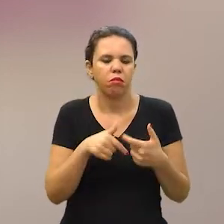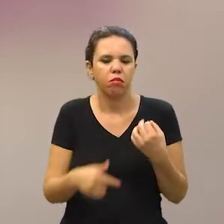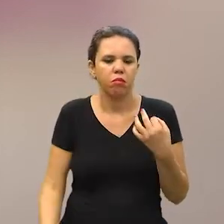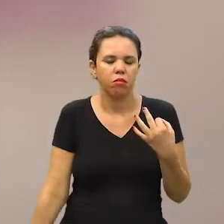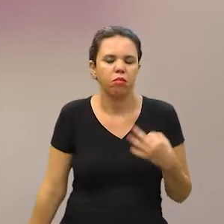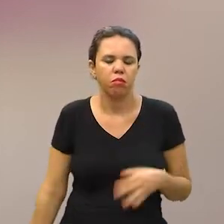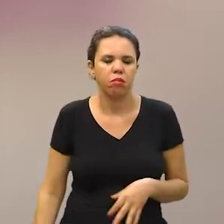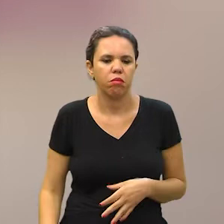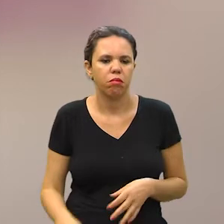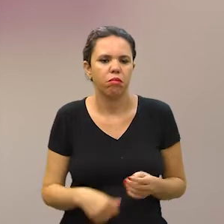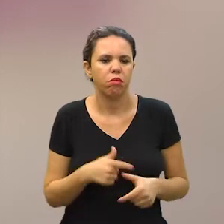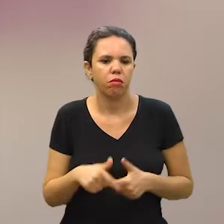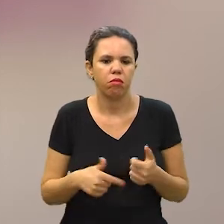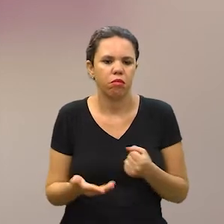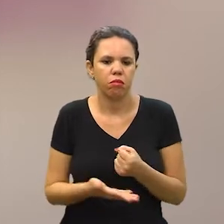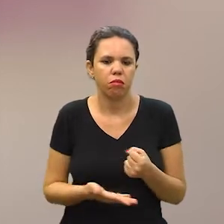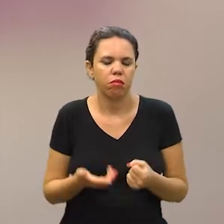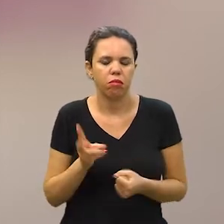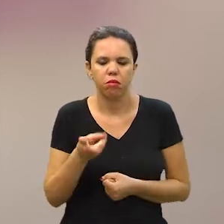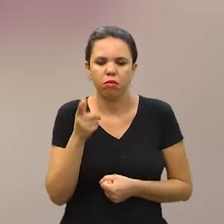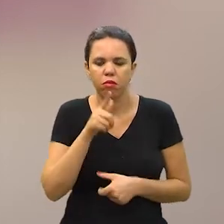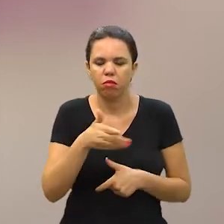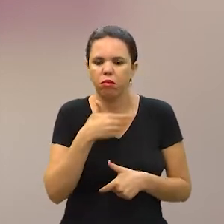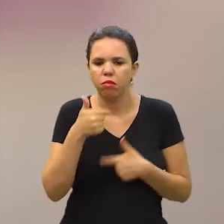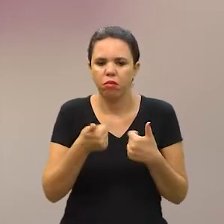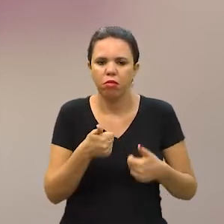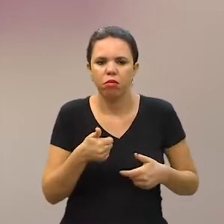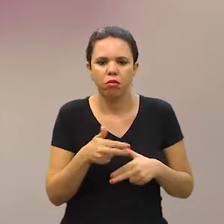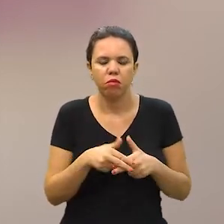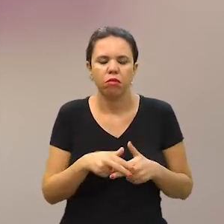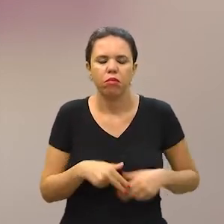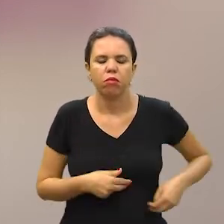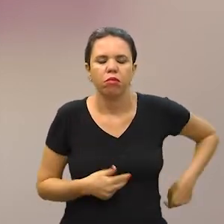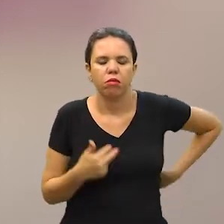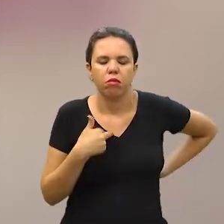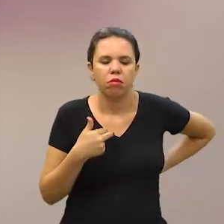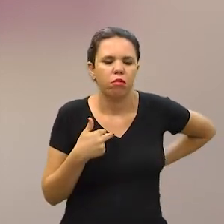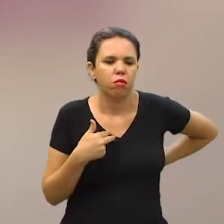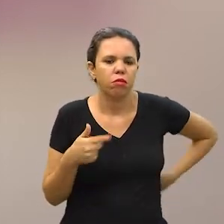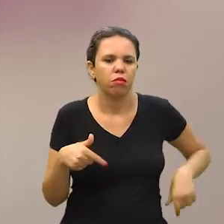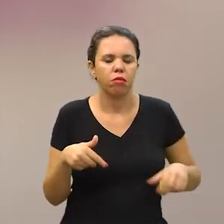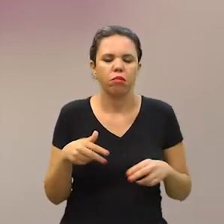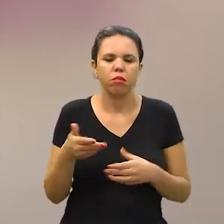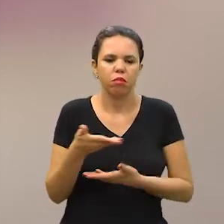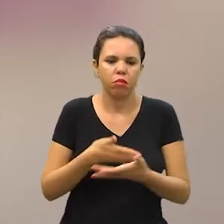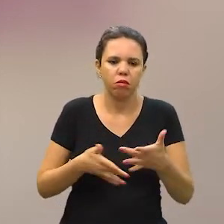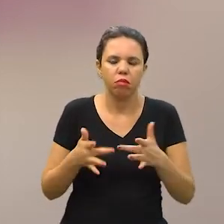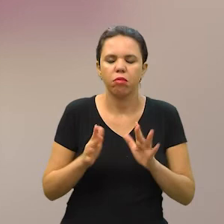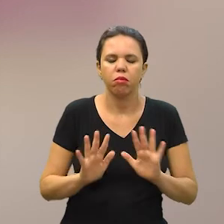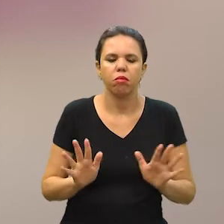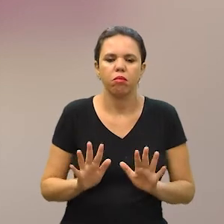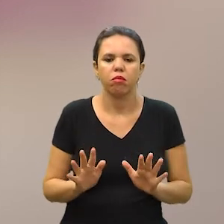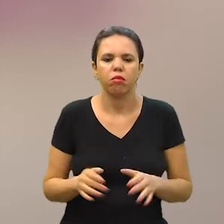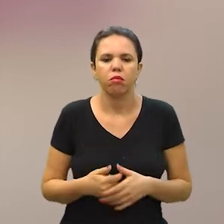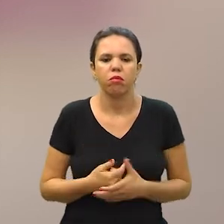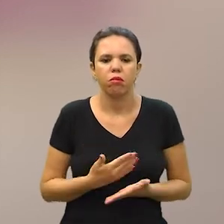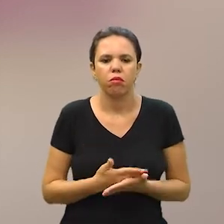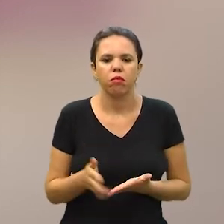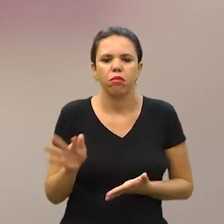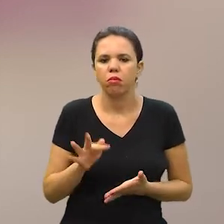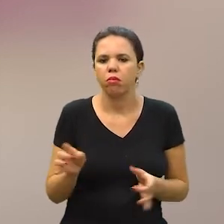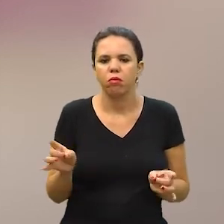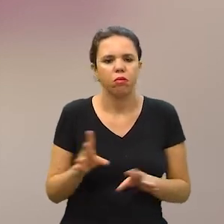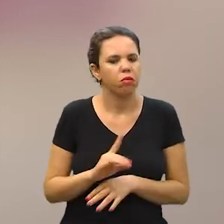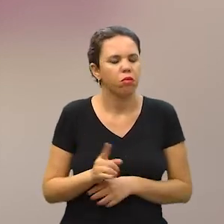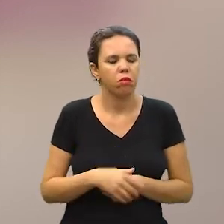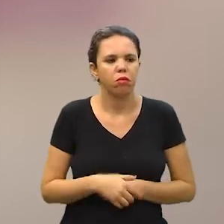fica em subempregos porque não consegue se manter num emprego melhor pela dificuldade de relacionamento. Muitas vezes começa diversas faculdades e não